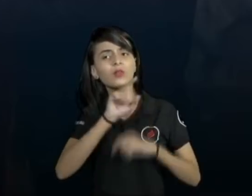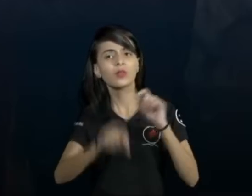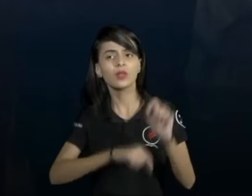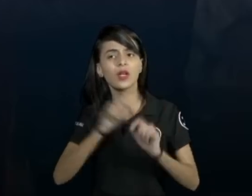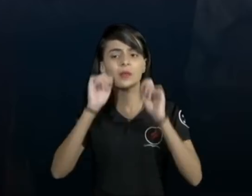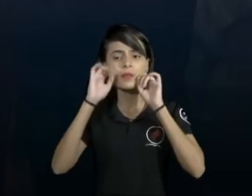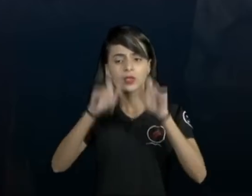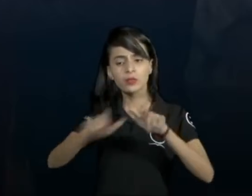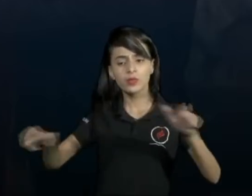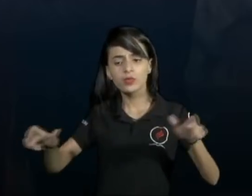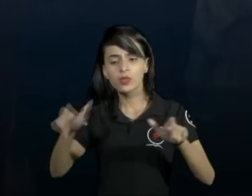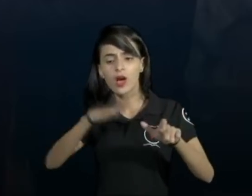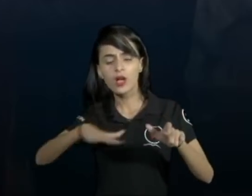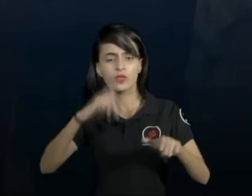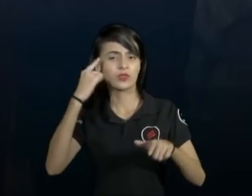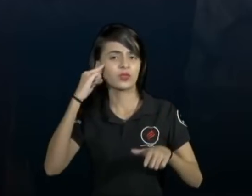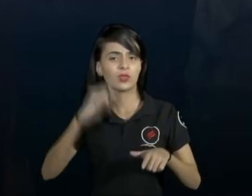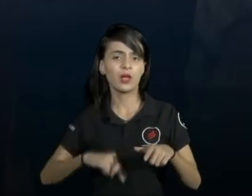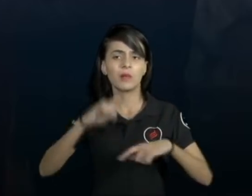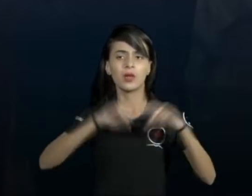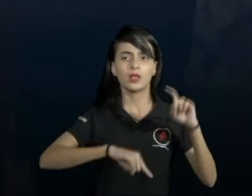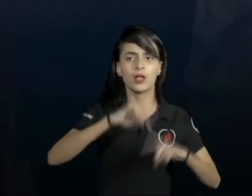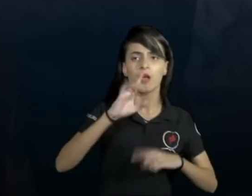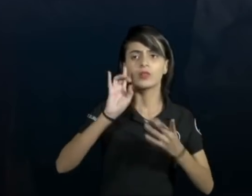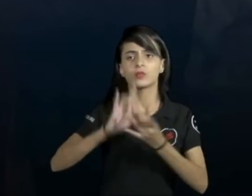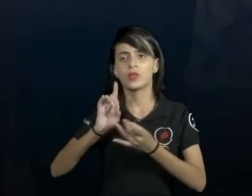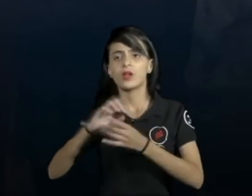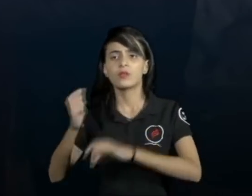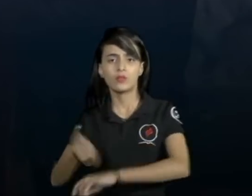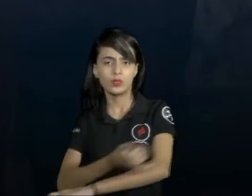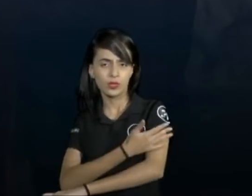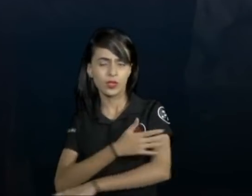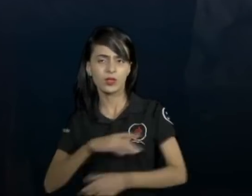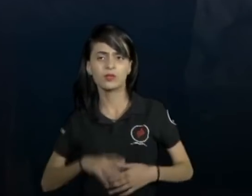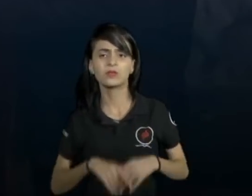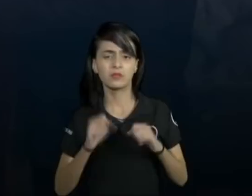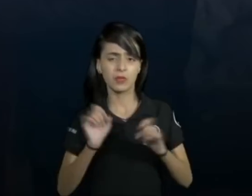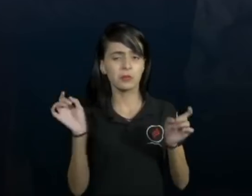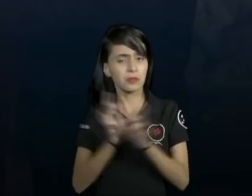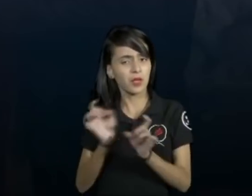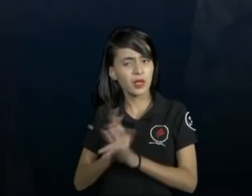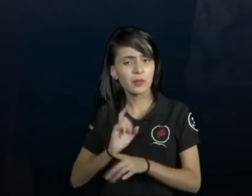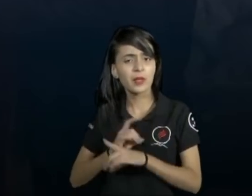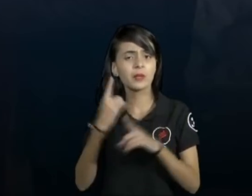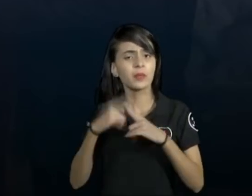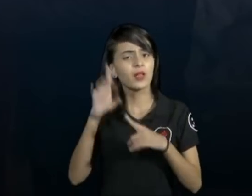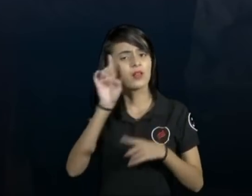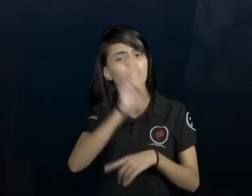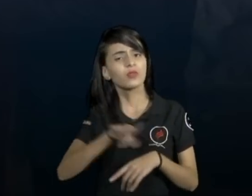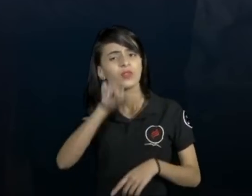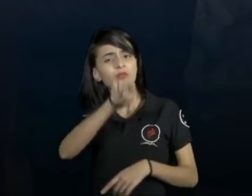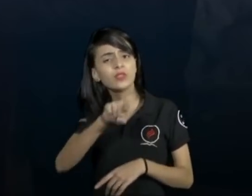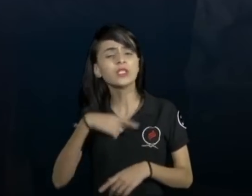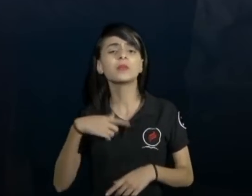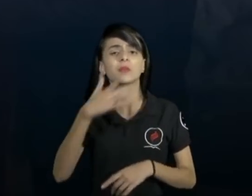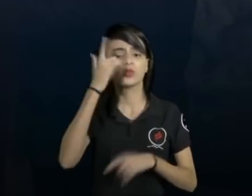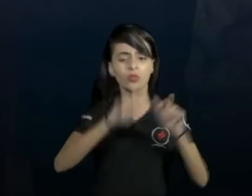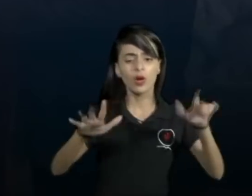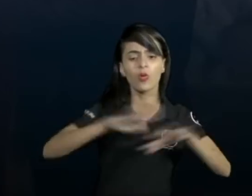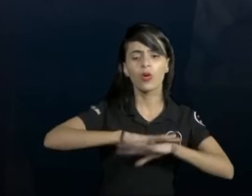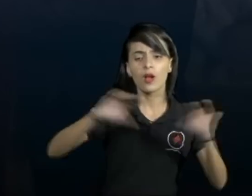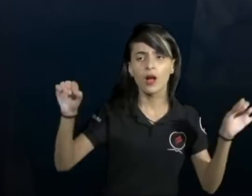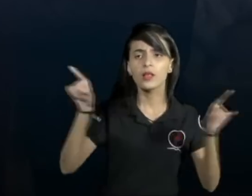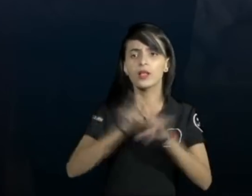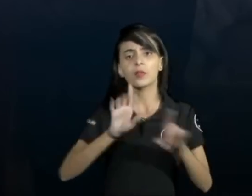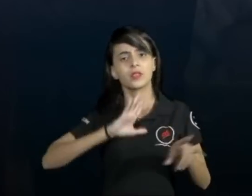pessoas em áreas que você nem imagina na vida material e espiritual emocional pode se preparar Deus já Usar você para a gente ser curada Deus